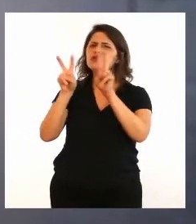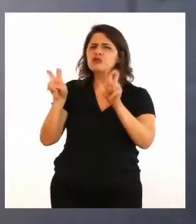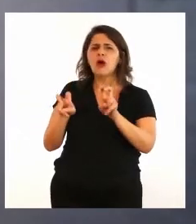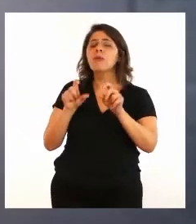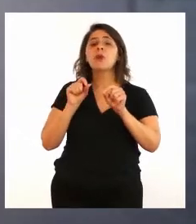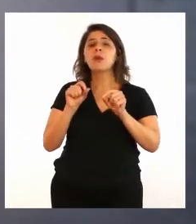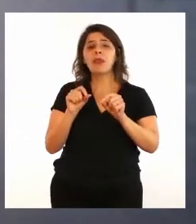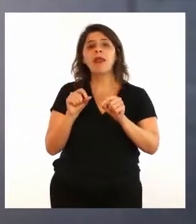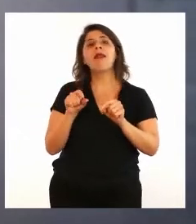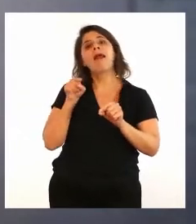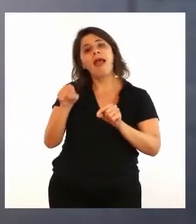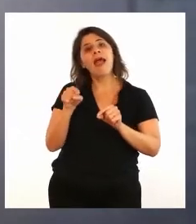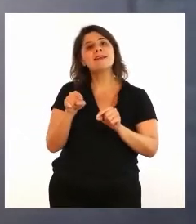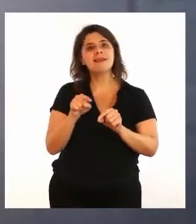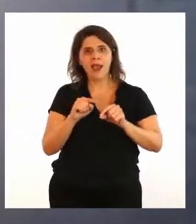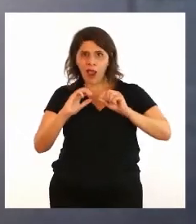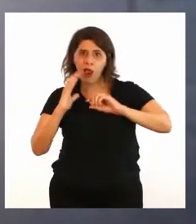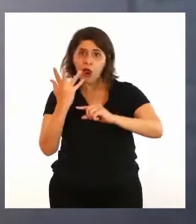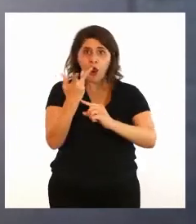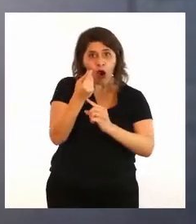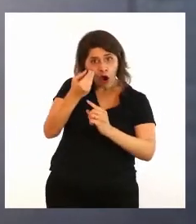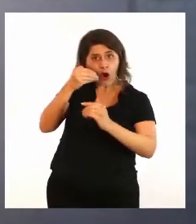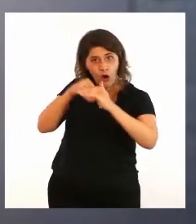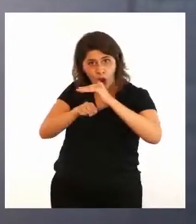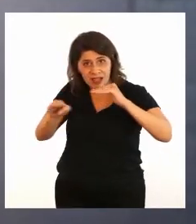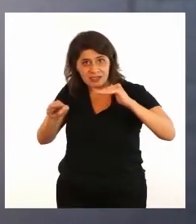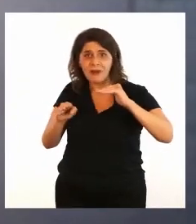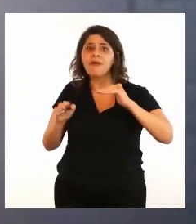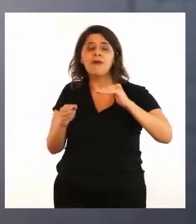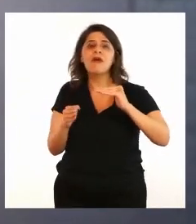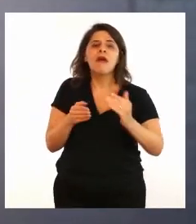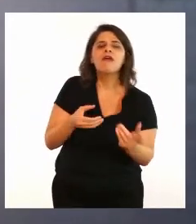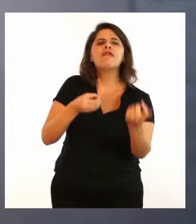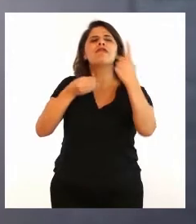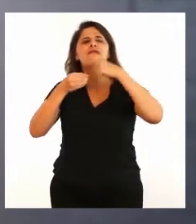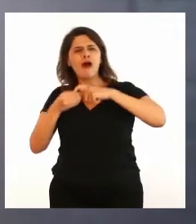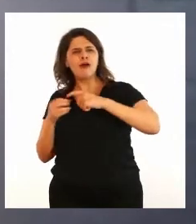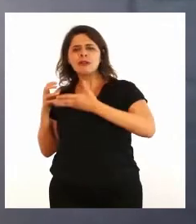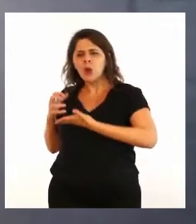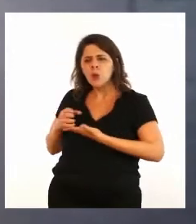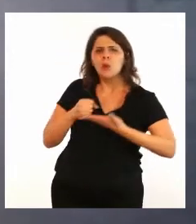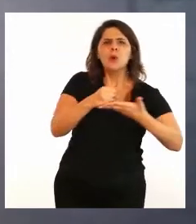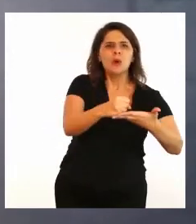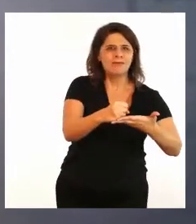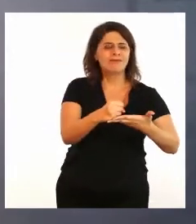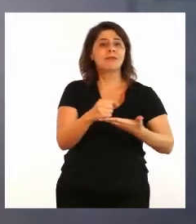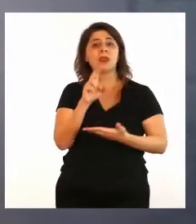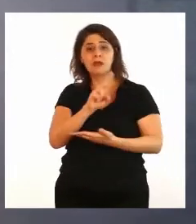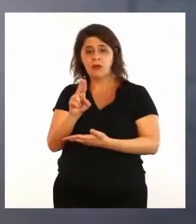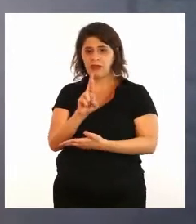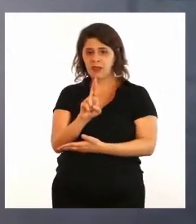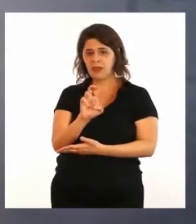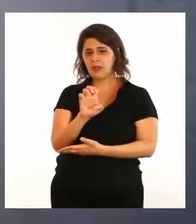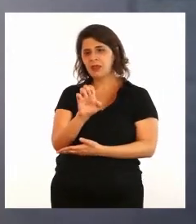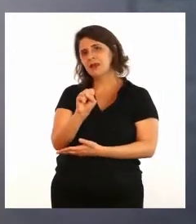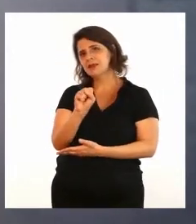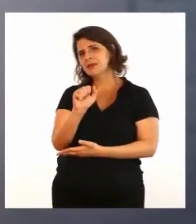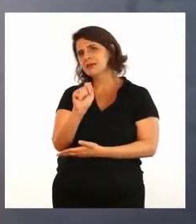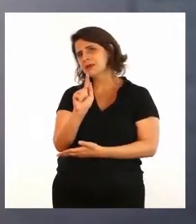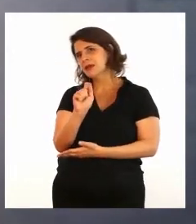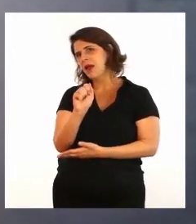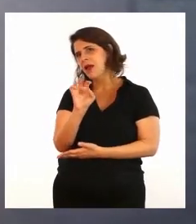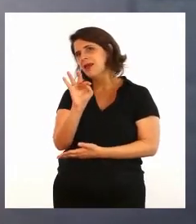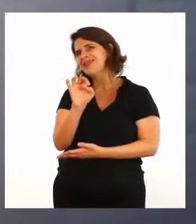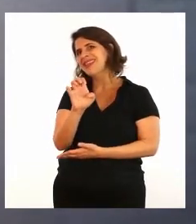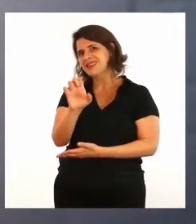chama Resgates, ele está disponível no YouTube no canal no YouTube da Web TV